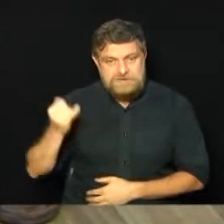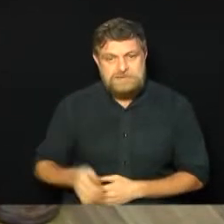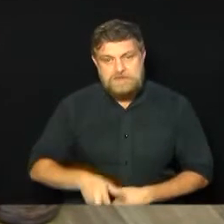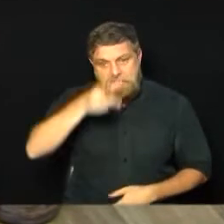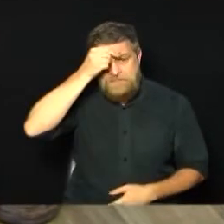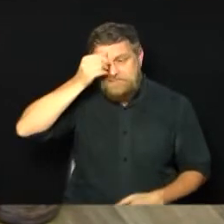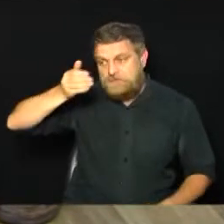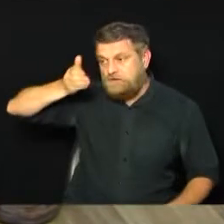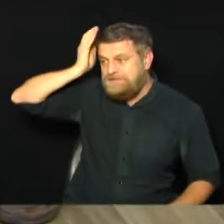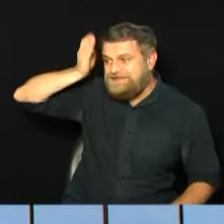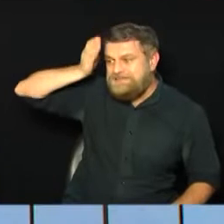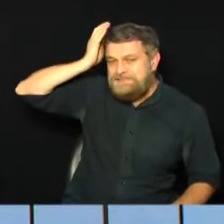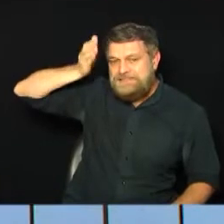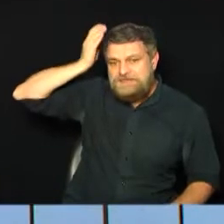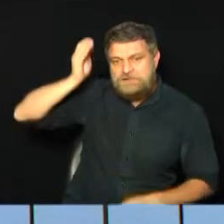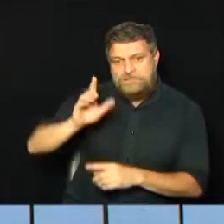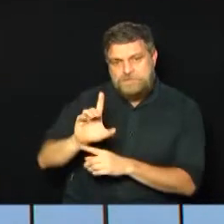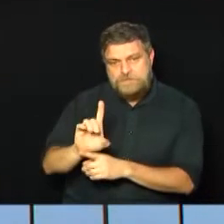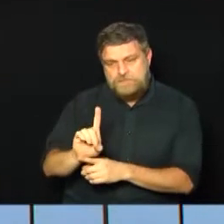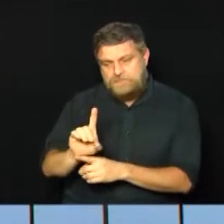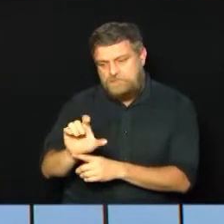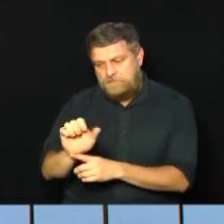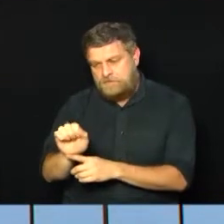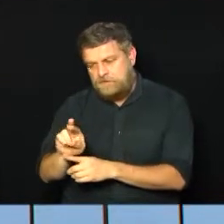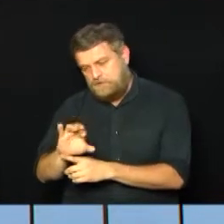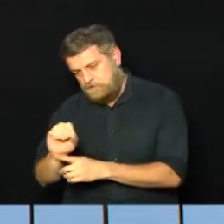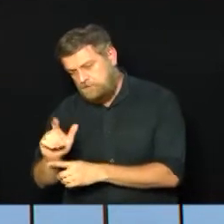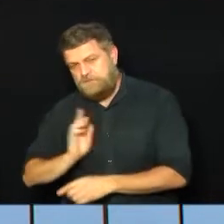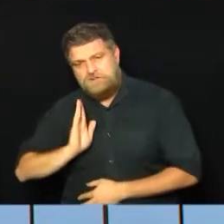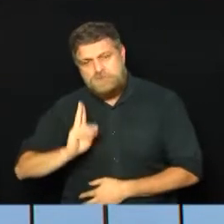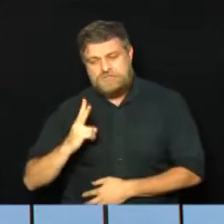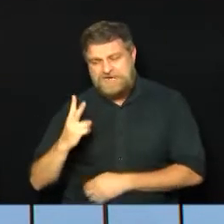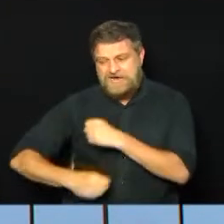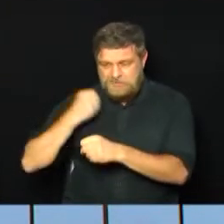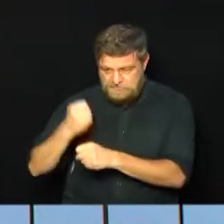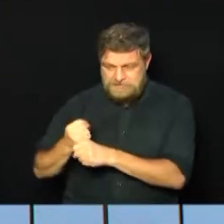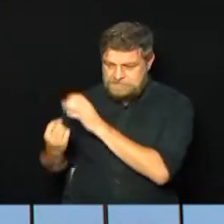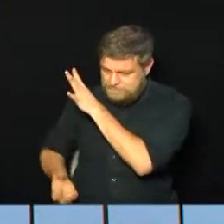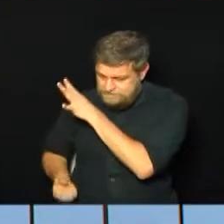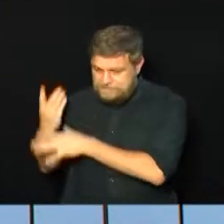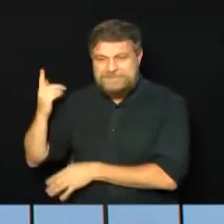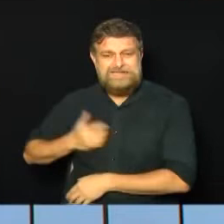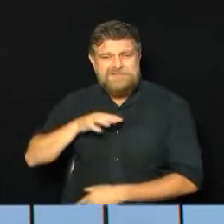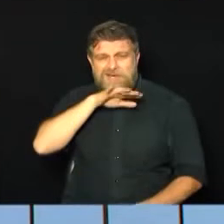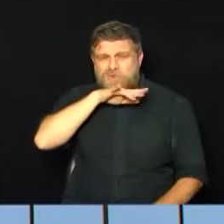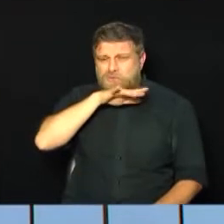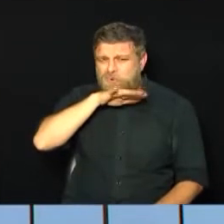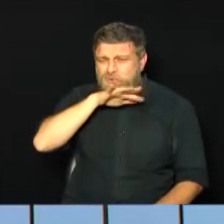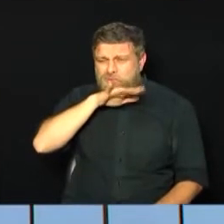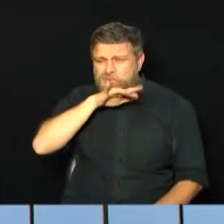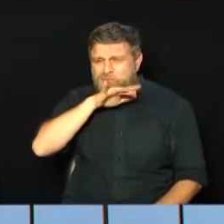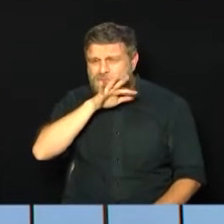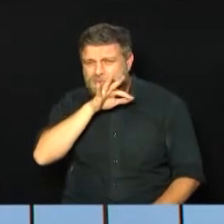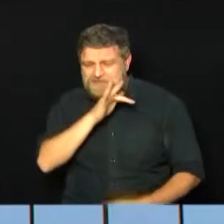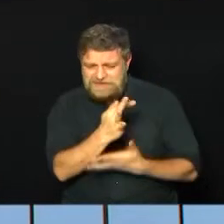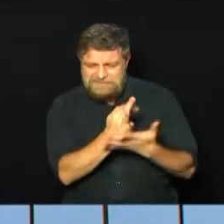Dário, que estava uns 2 anos aí criados na administração anterior, que estava muito ruim e precisava ser atualizado, ou